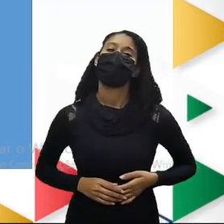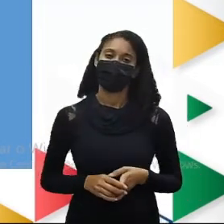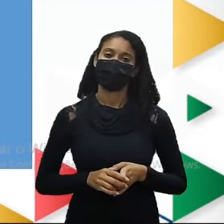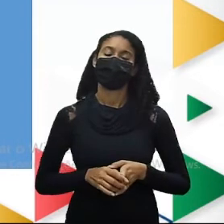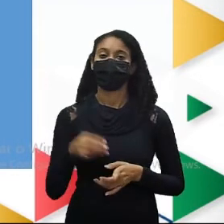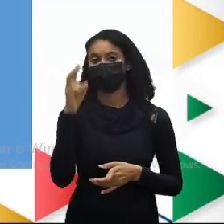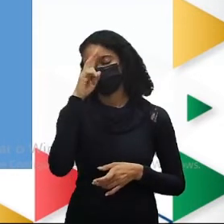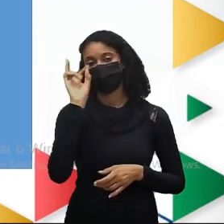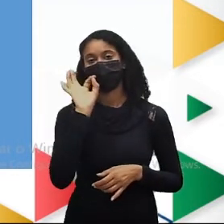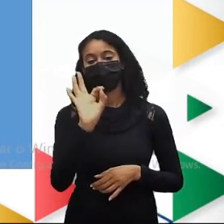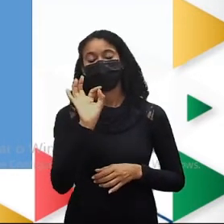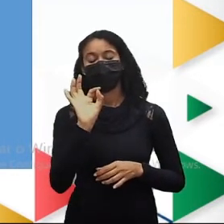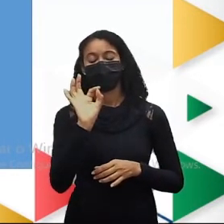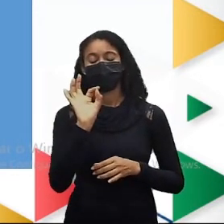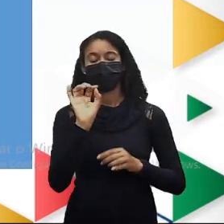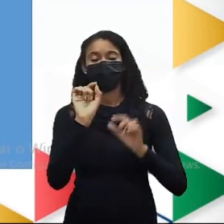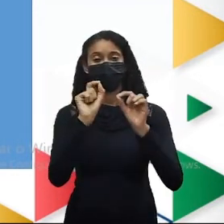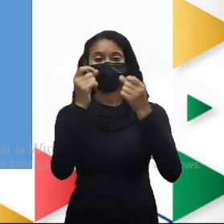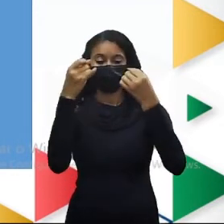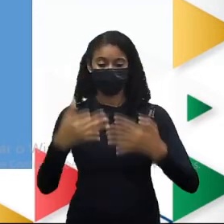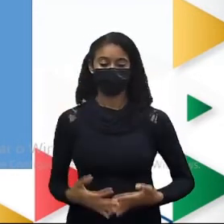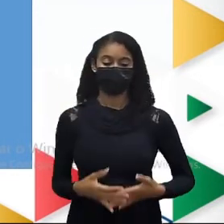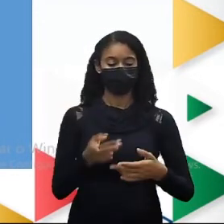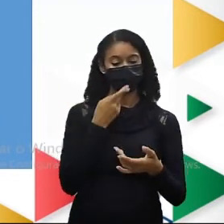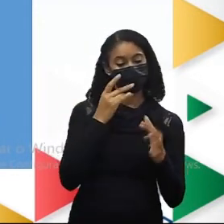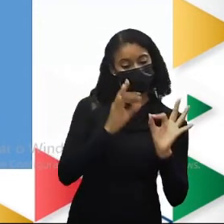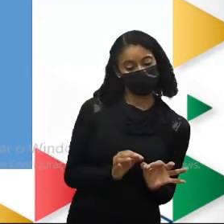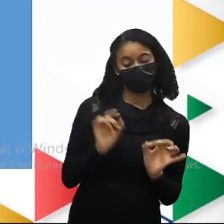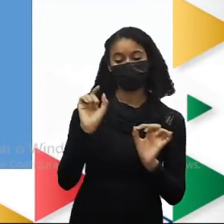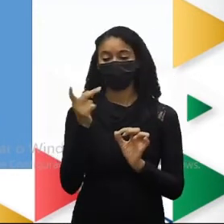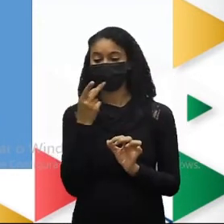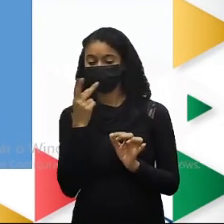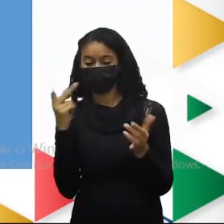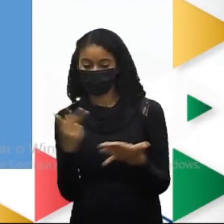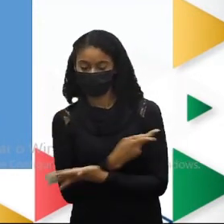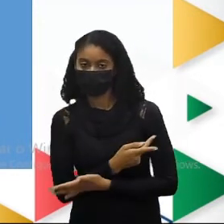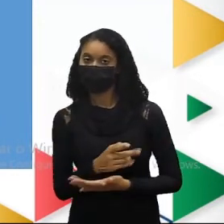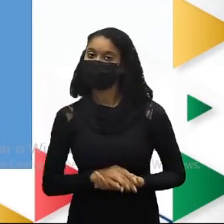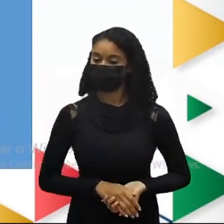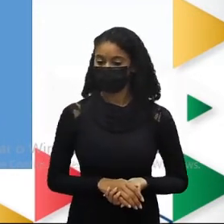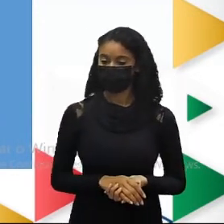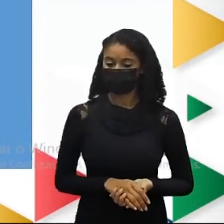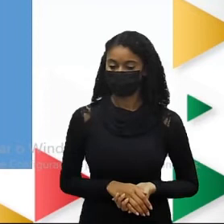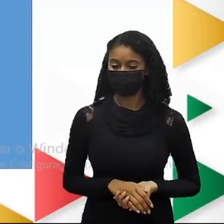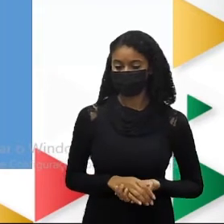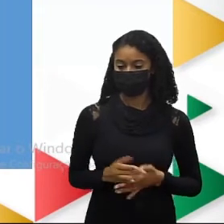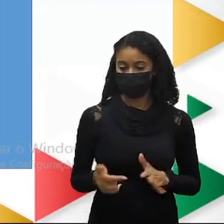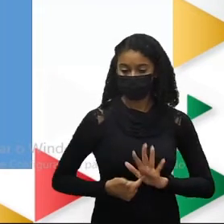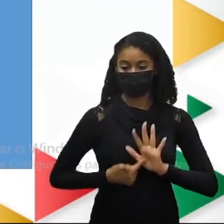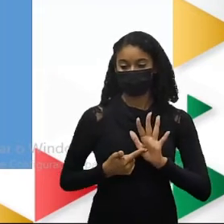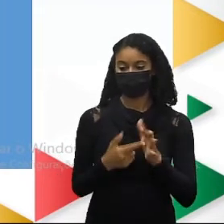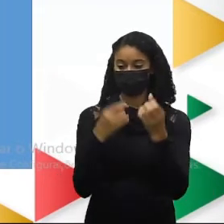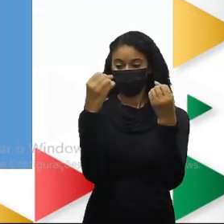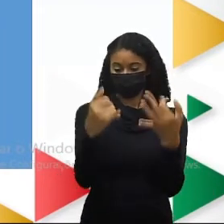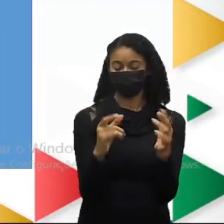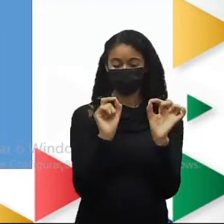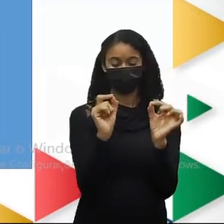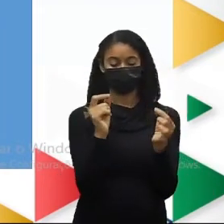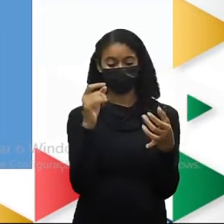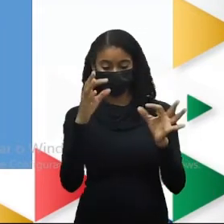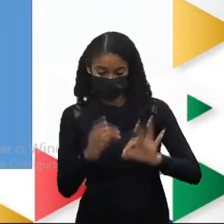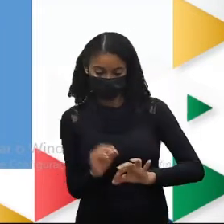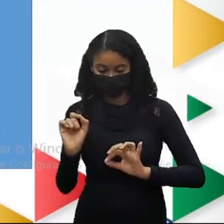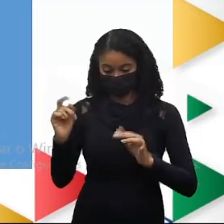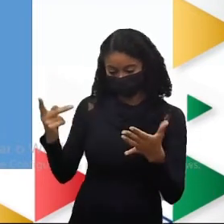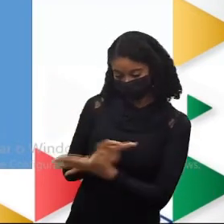falamos, fala certo, fala errado, certo? Ser prescritivo, dar diagnóstico do que é certo, o que é errado,